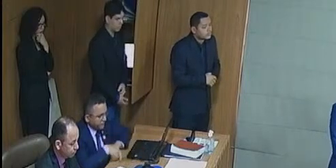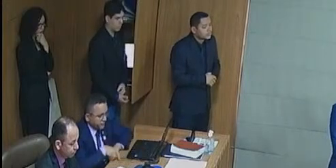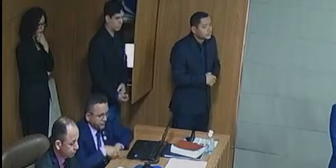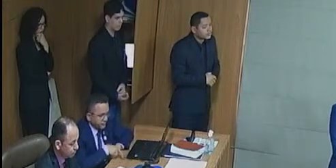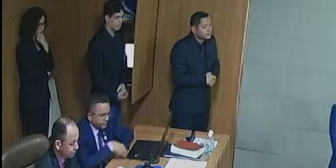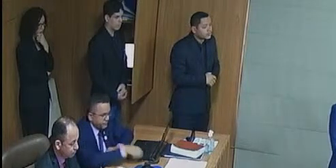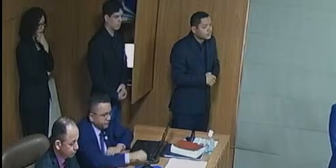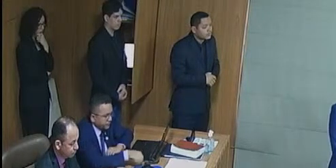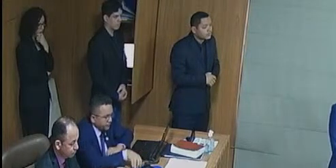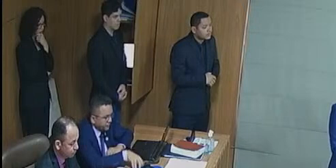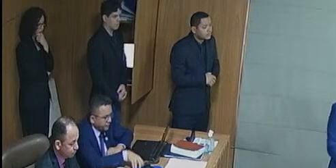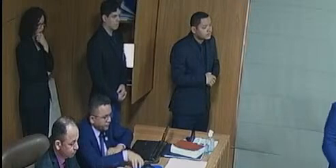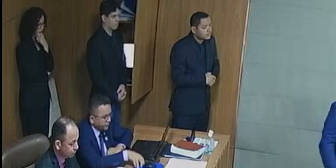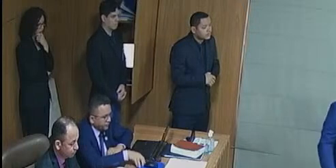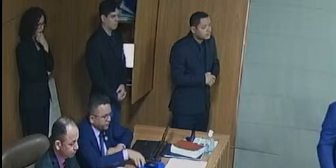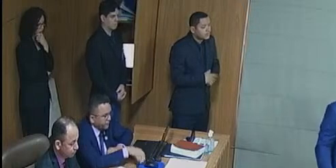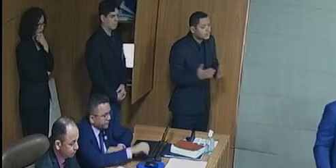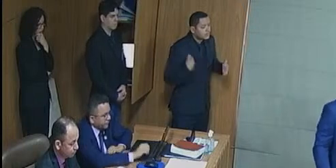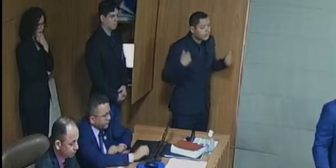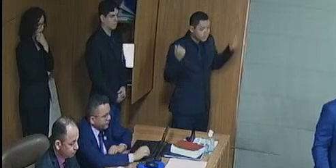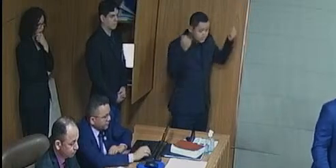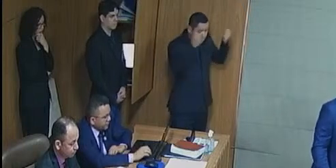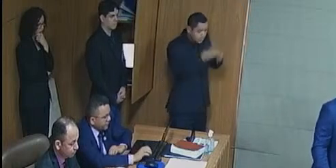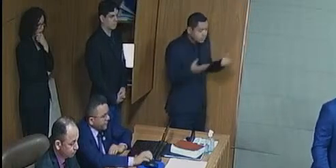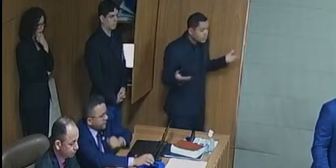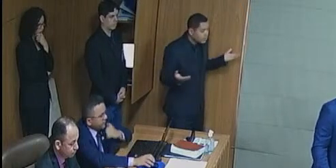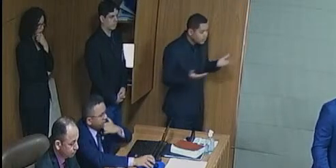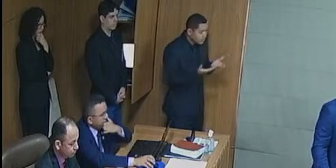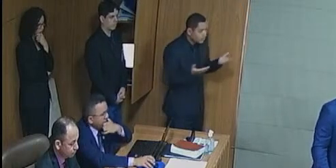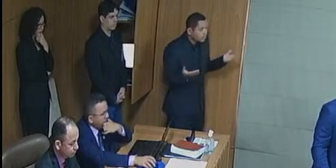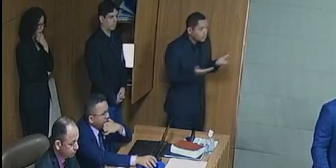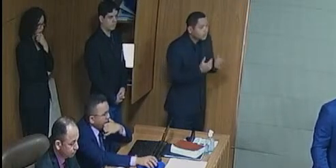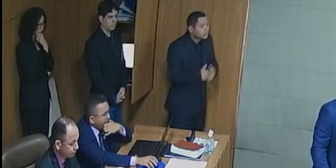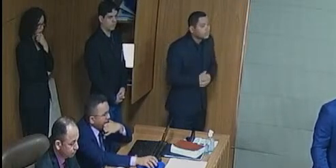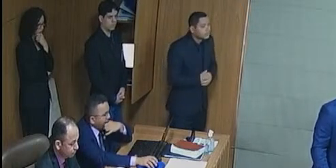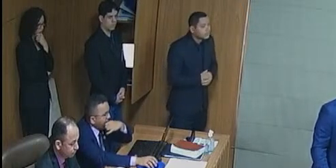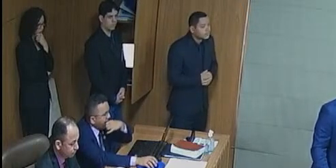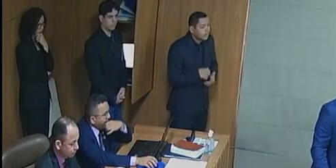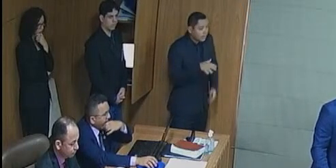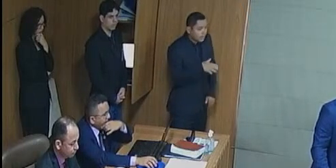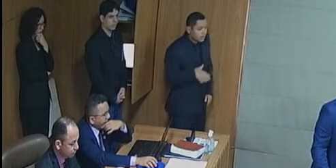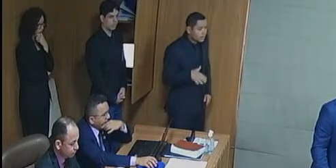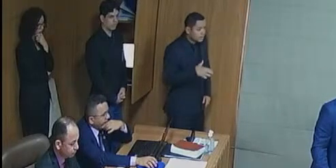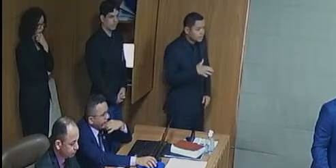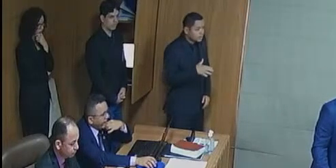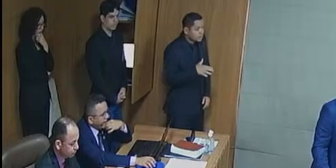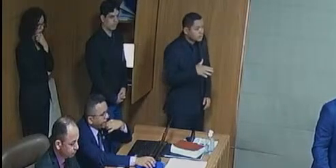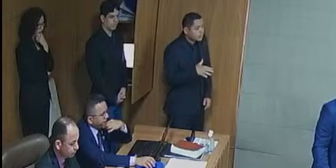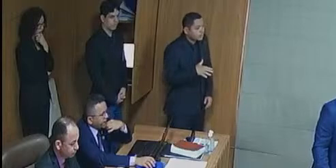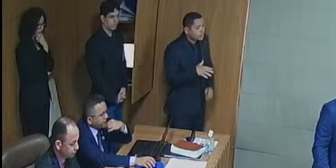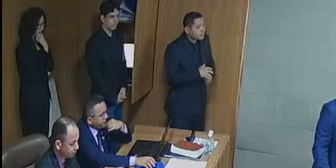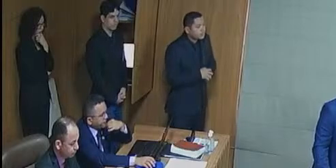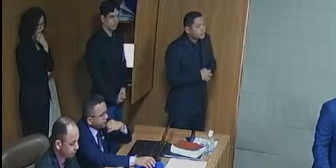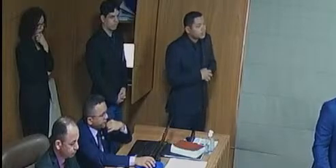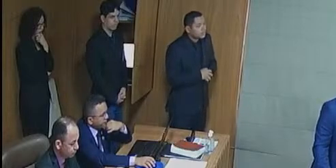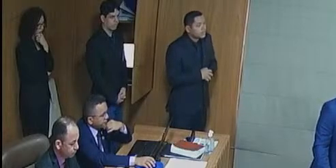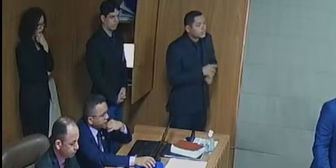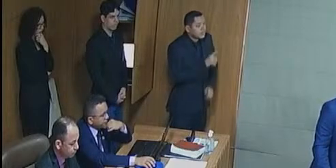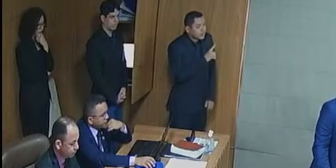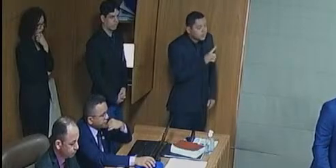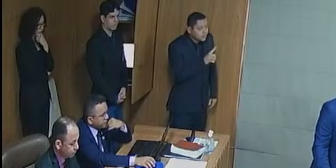esta casa passou em outra quadra vivida por